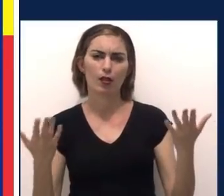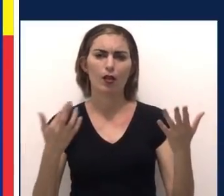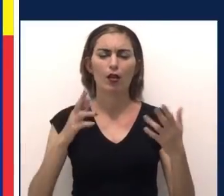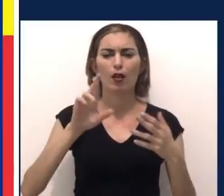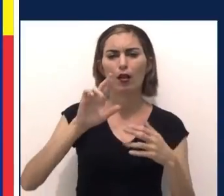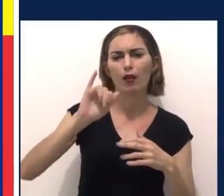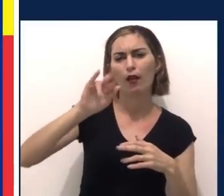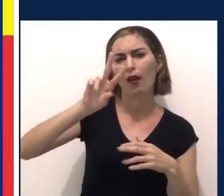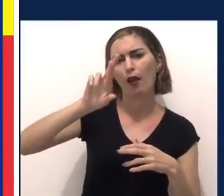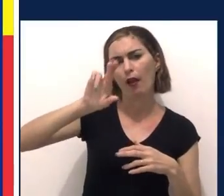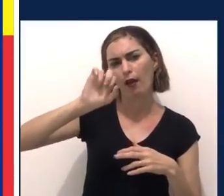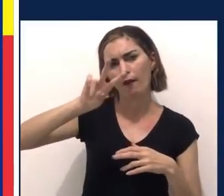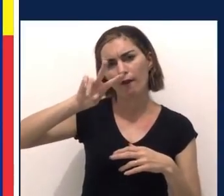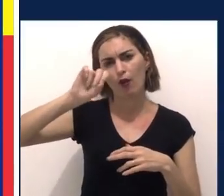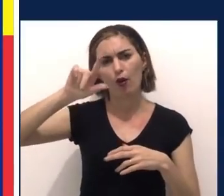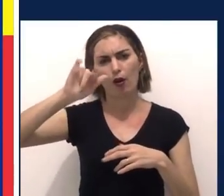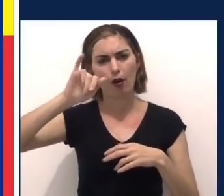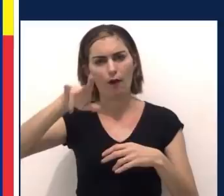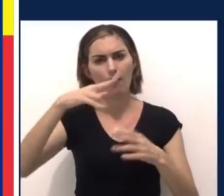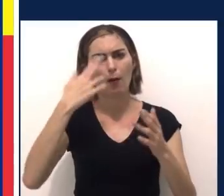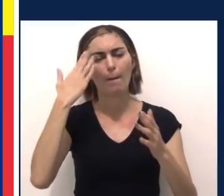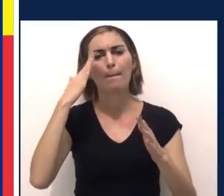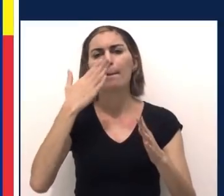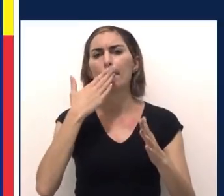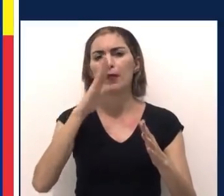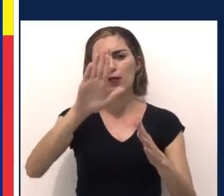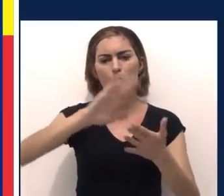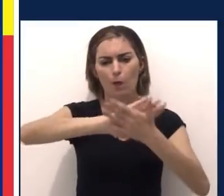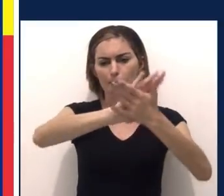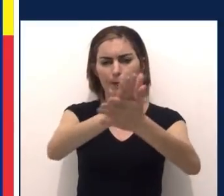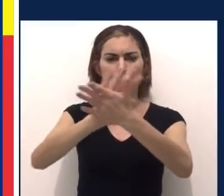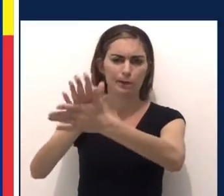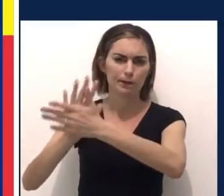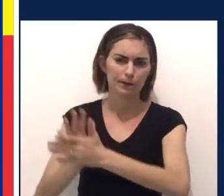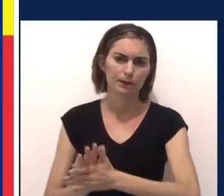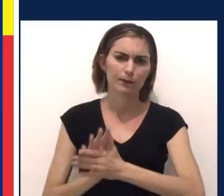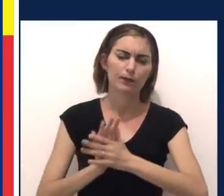indivisível, irrevogável. Sua missão é reprimir